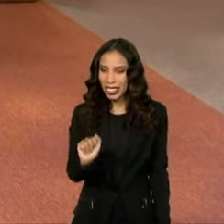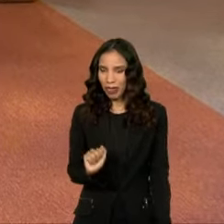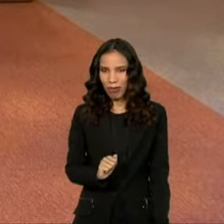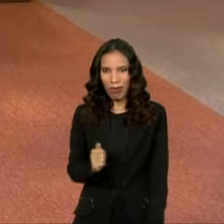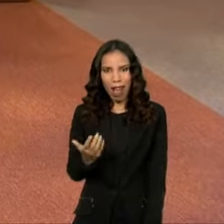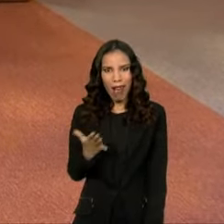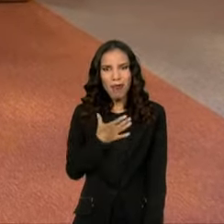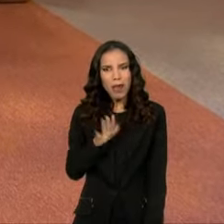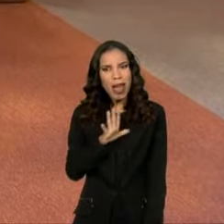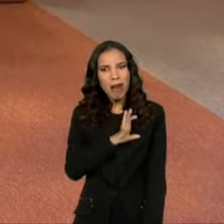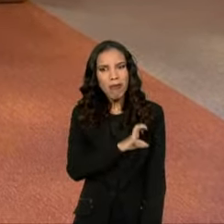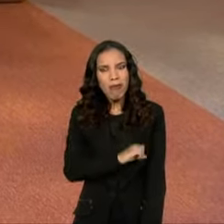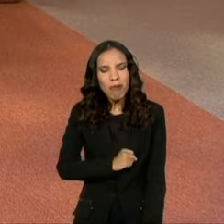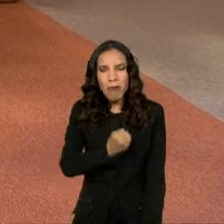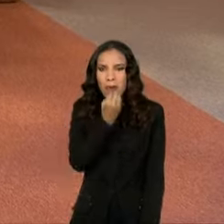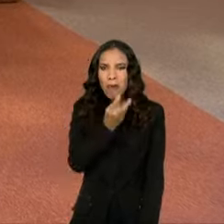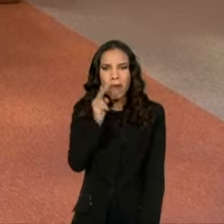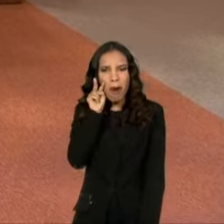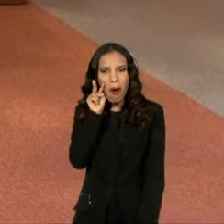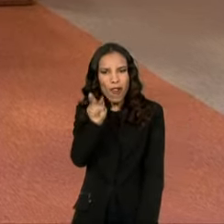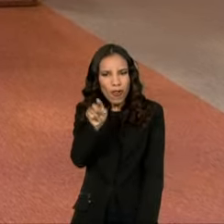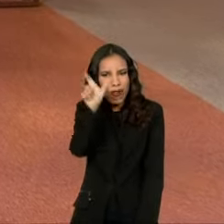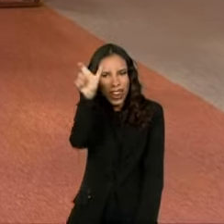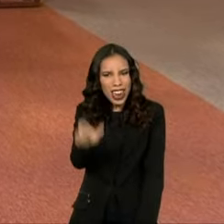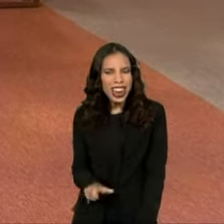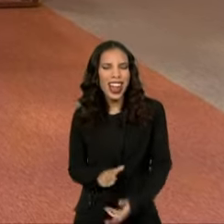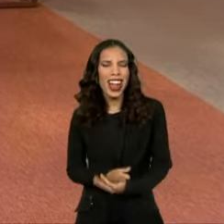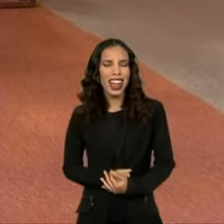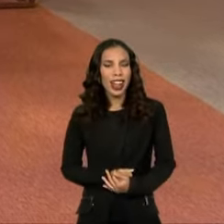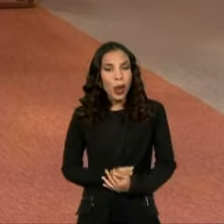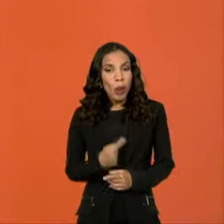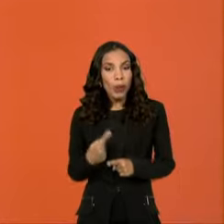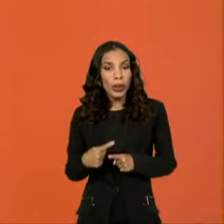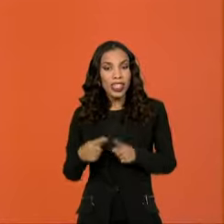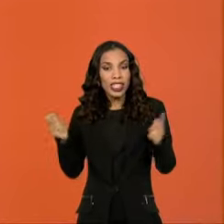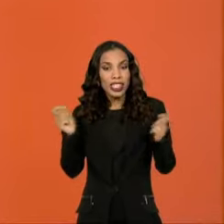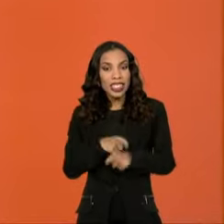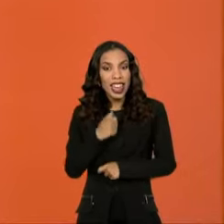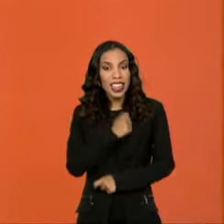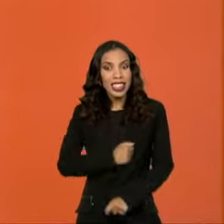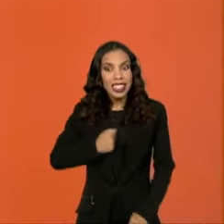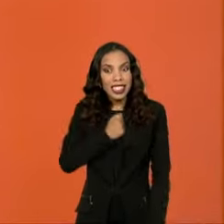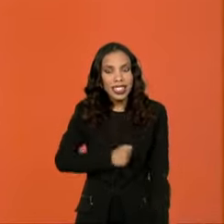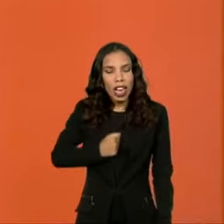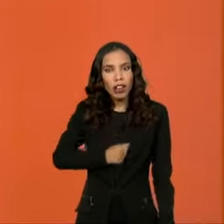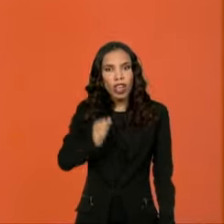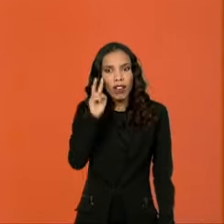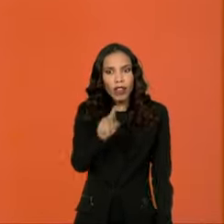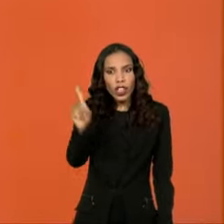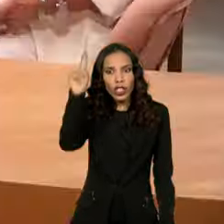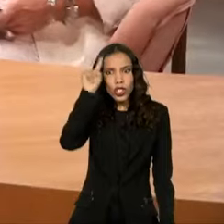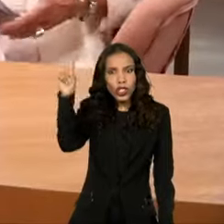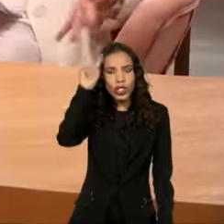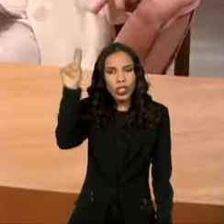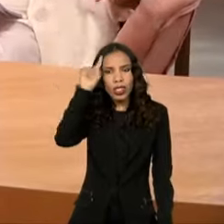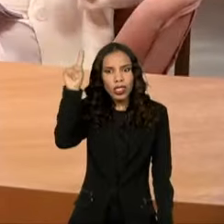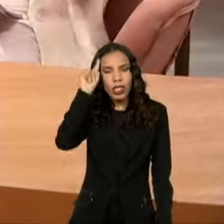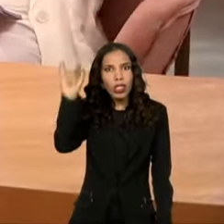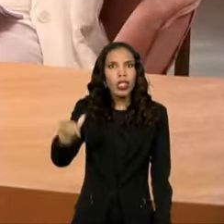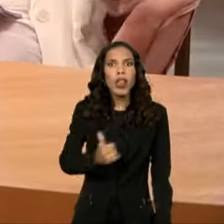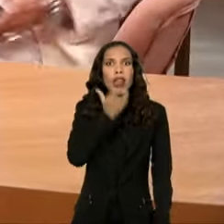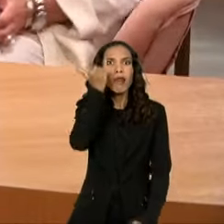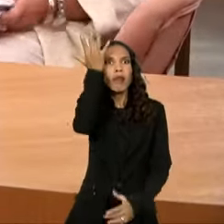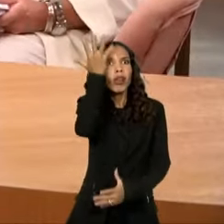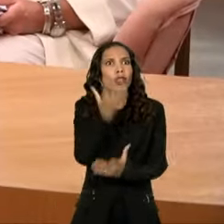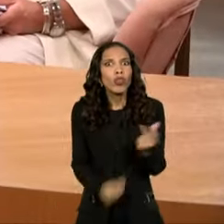Minha amada, que bom te ver. Porque dá saudade, sabe? A gente vê você todo dia. Aí, de repente, não vê, liga